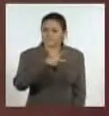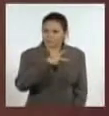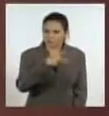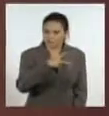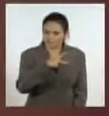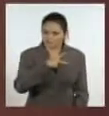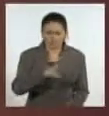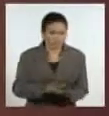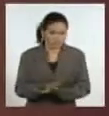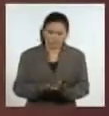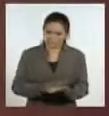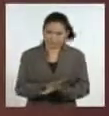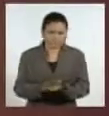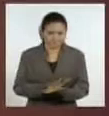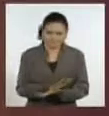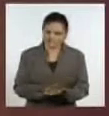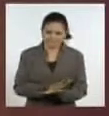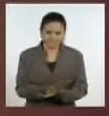sendo feito aqui.